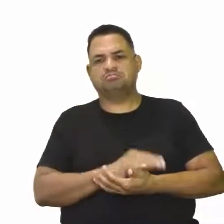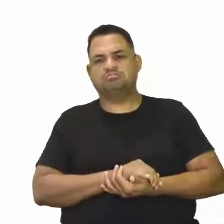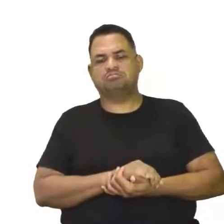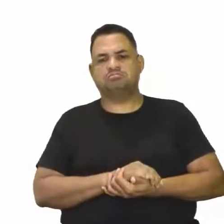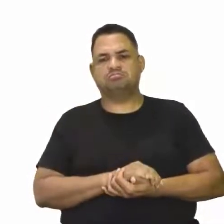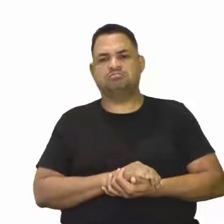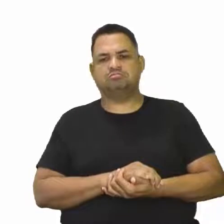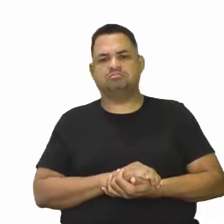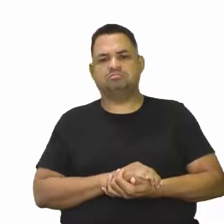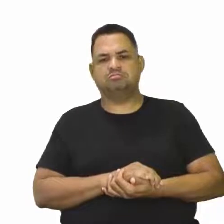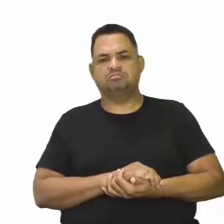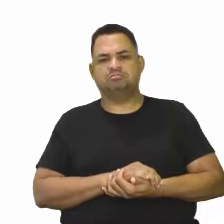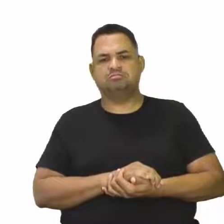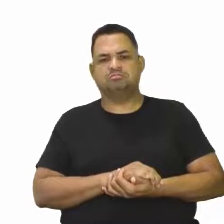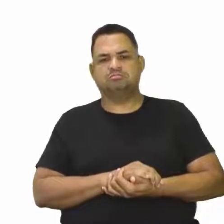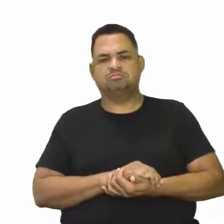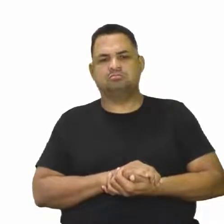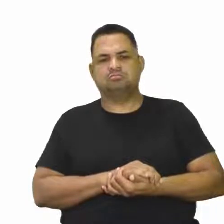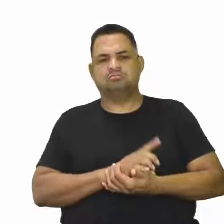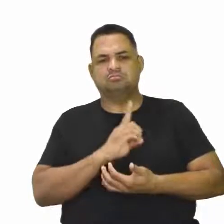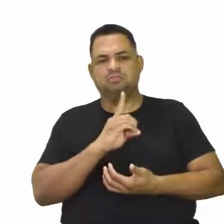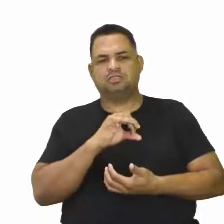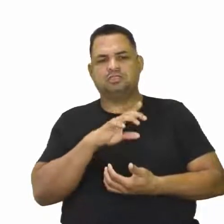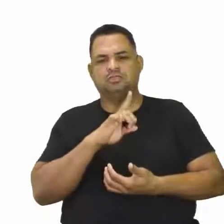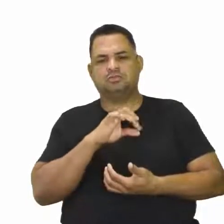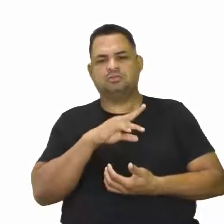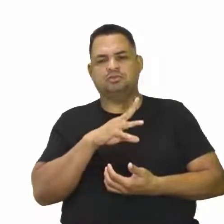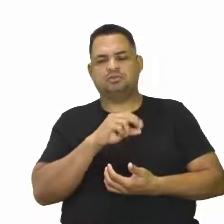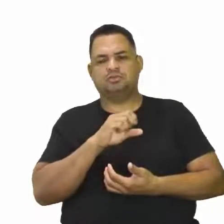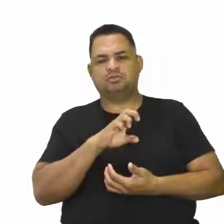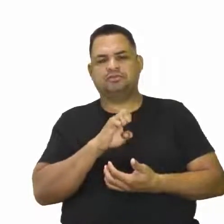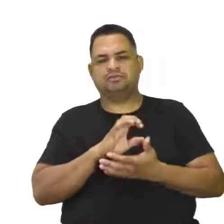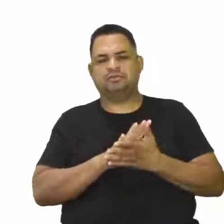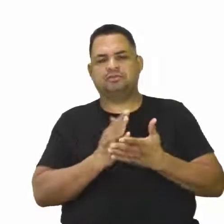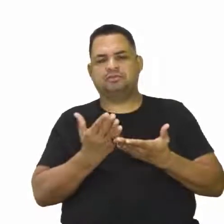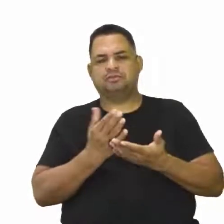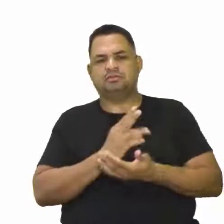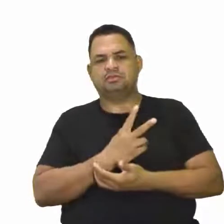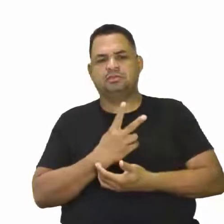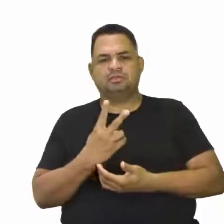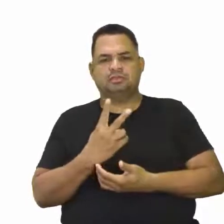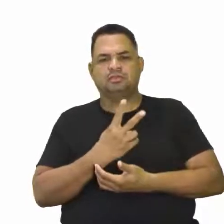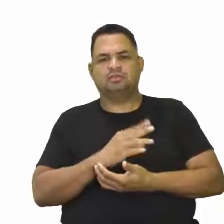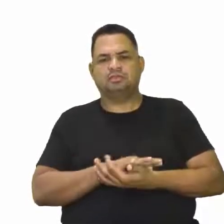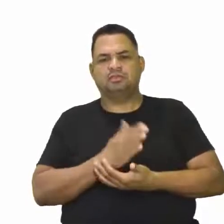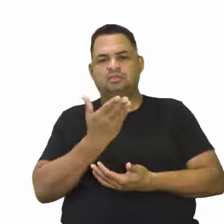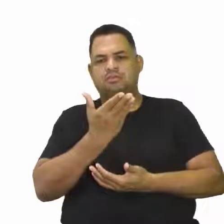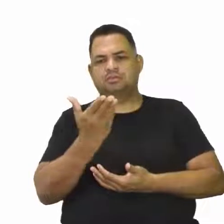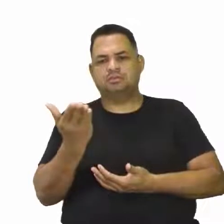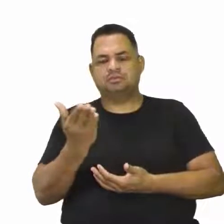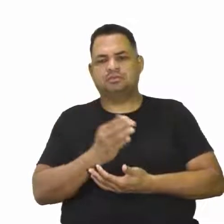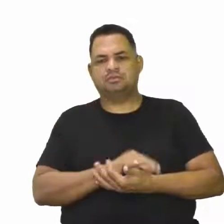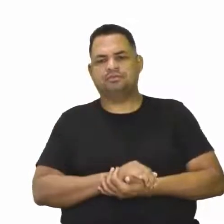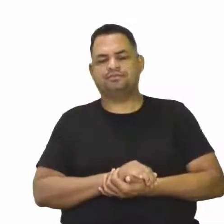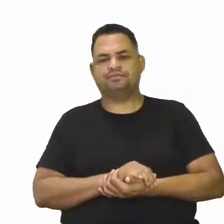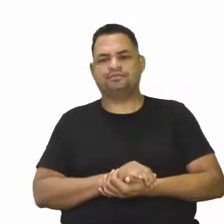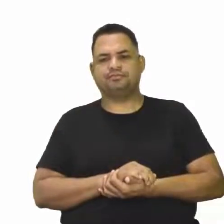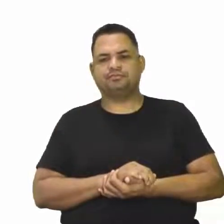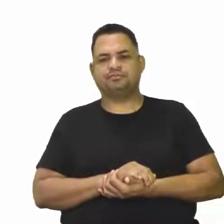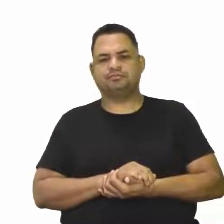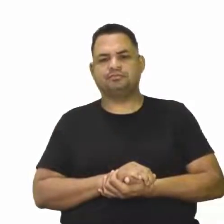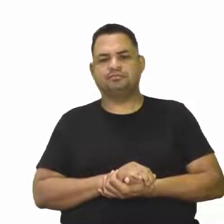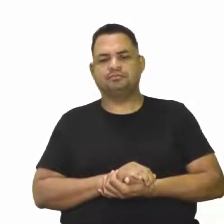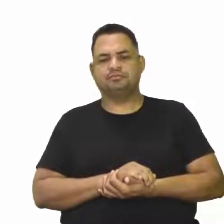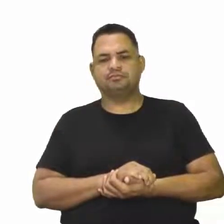sin embargo. As distributivas, elas sempre vêm em parezinhos. Já, bien,